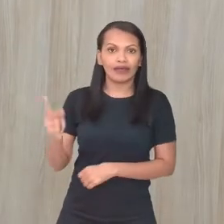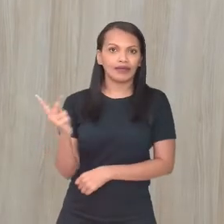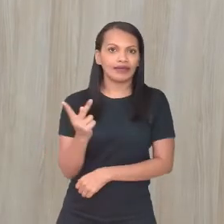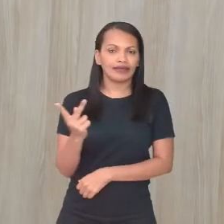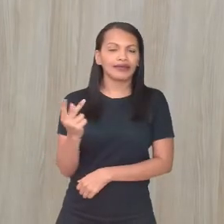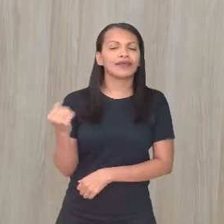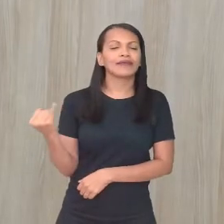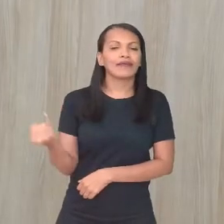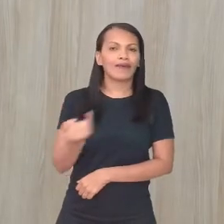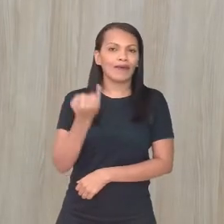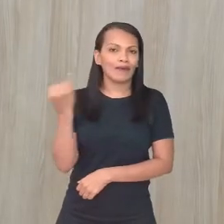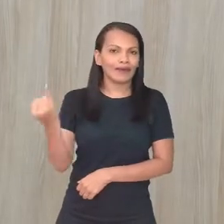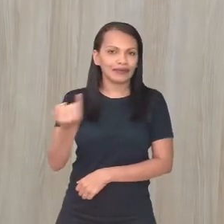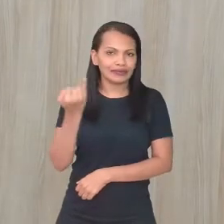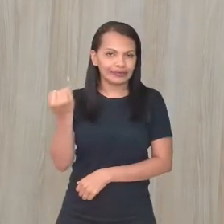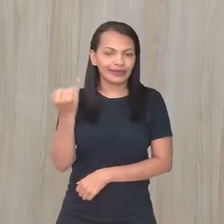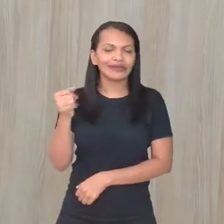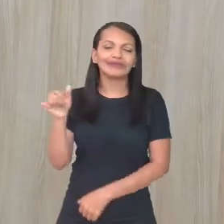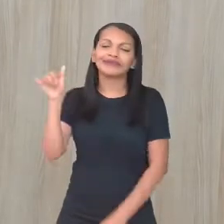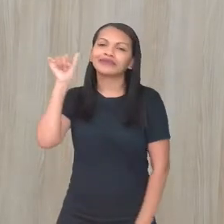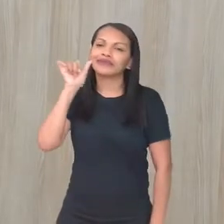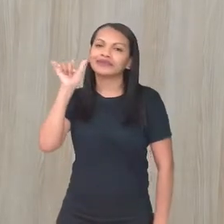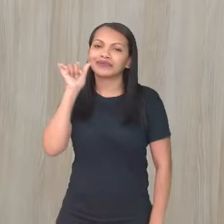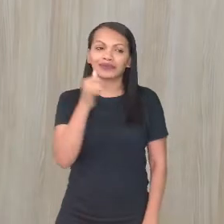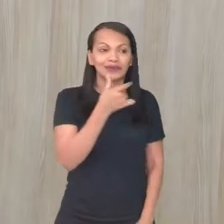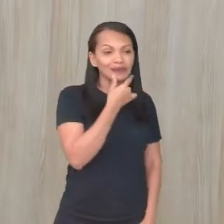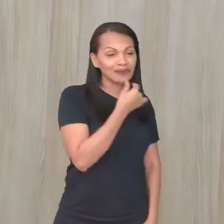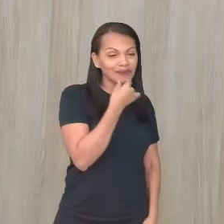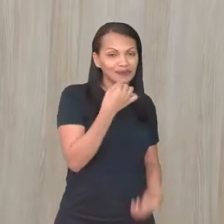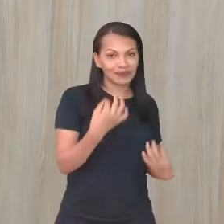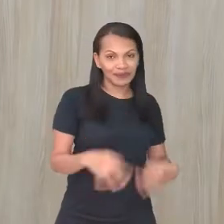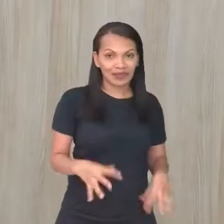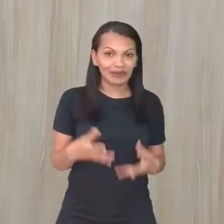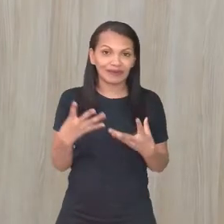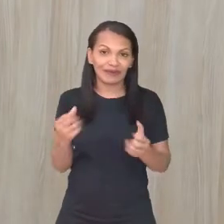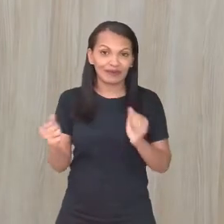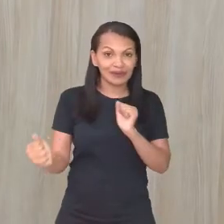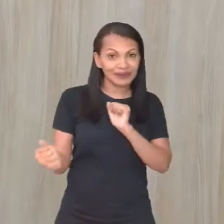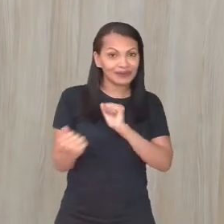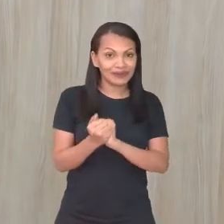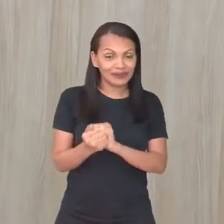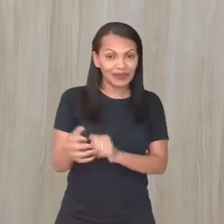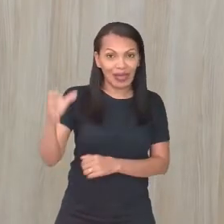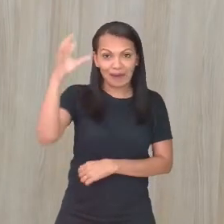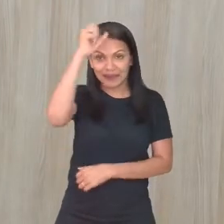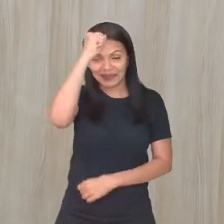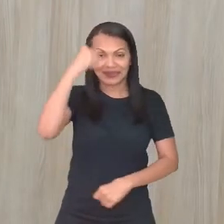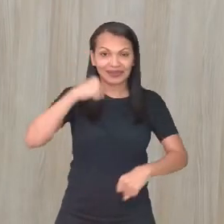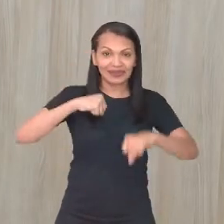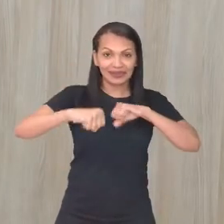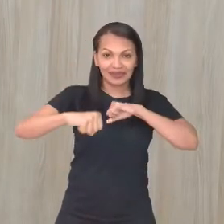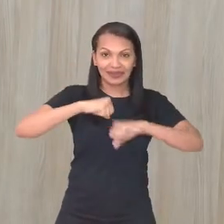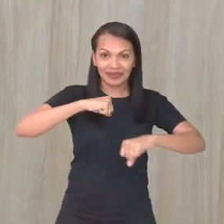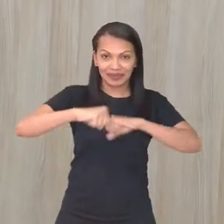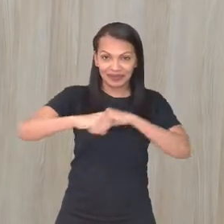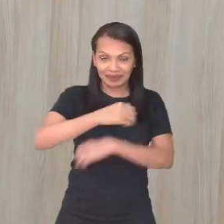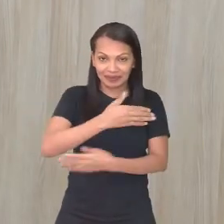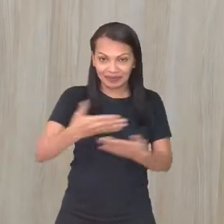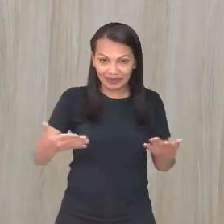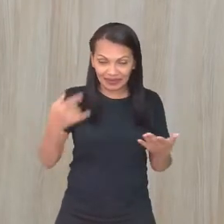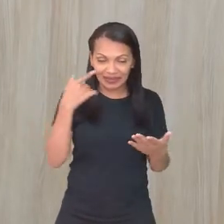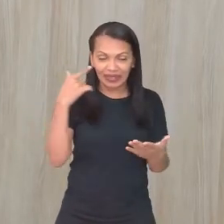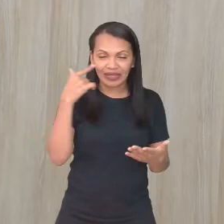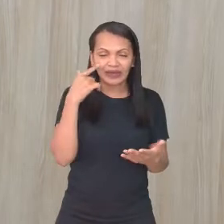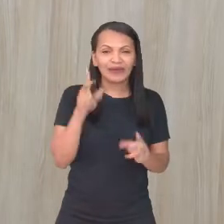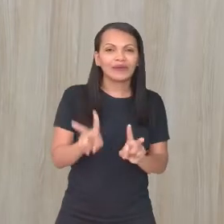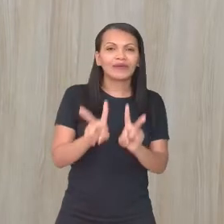sistema reprodutor, masculino e o feminino. Então vamos lá, juntos e juntas, debater um pouco